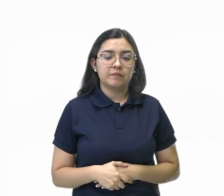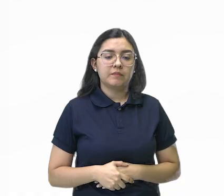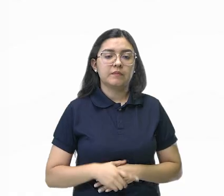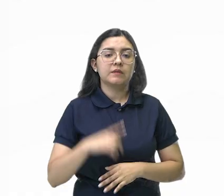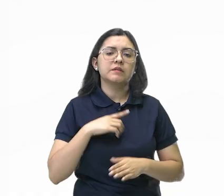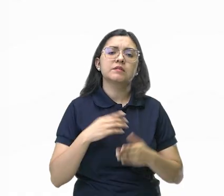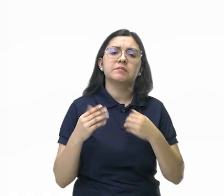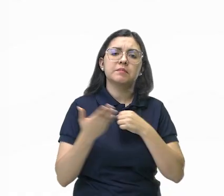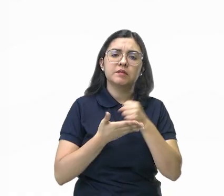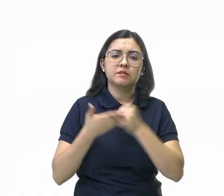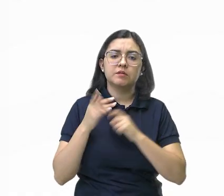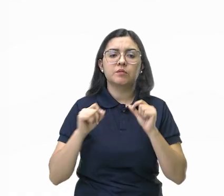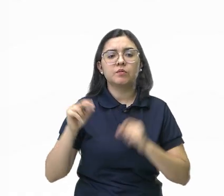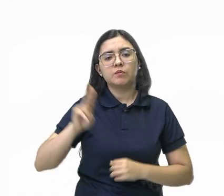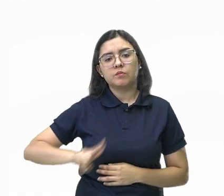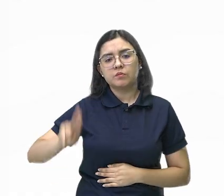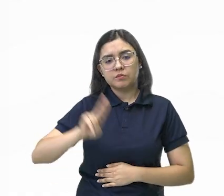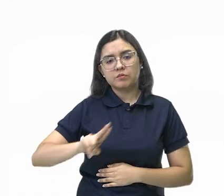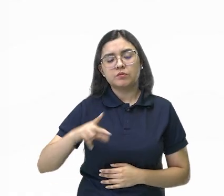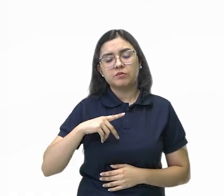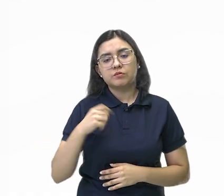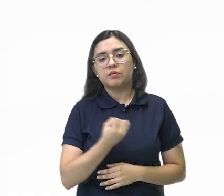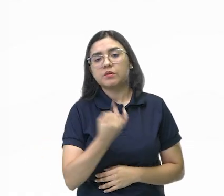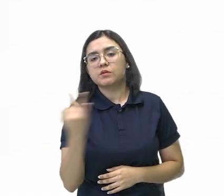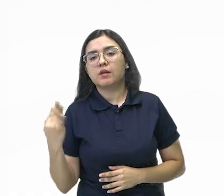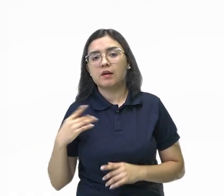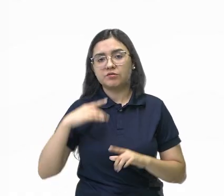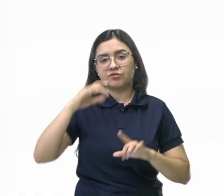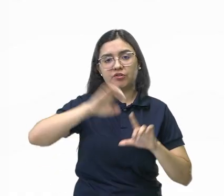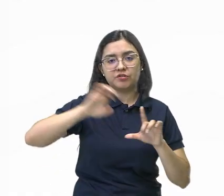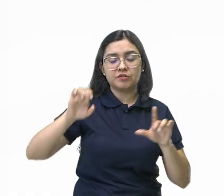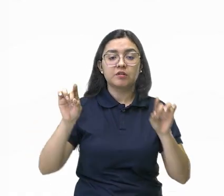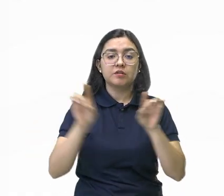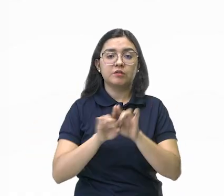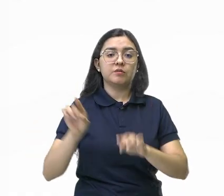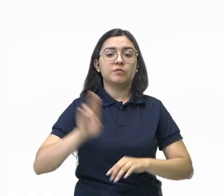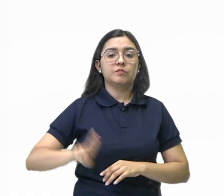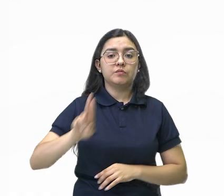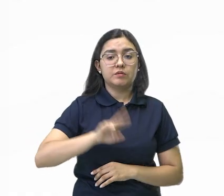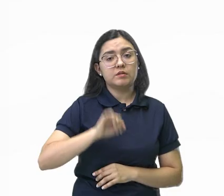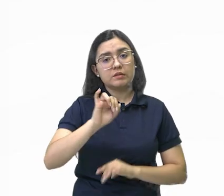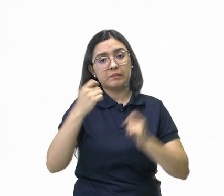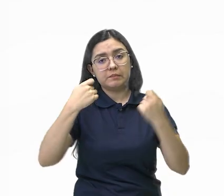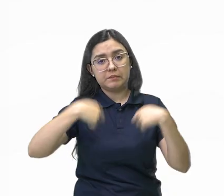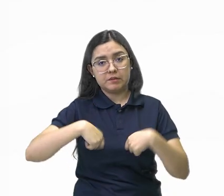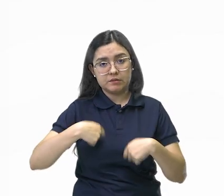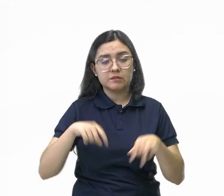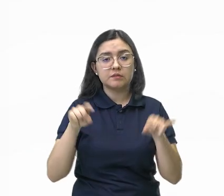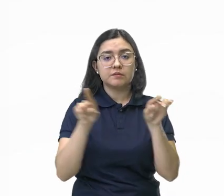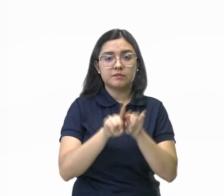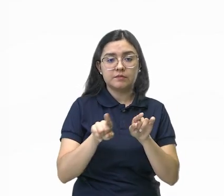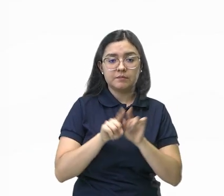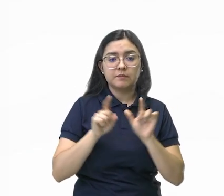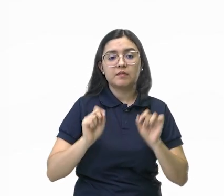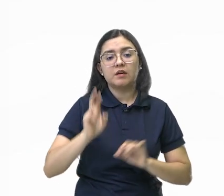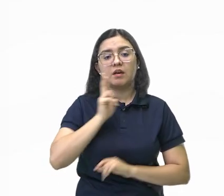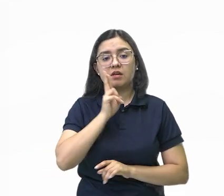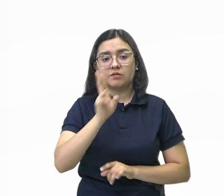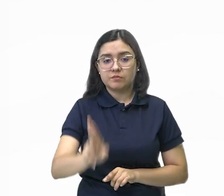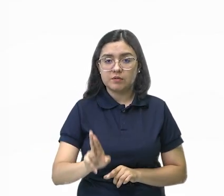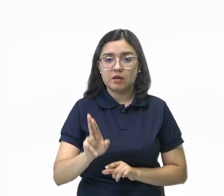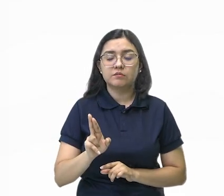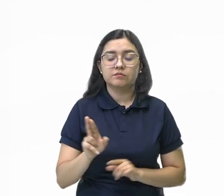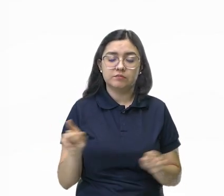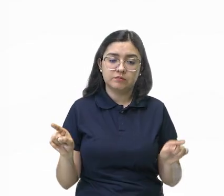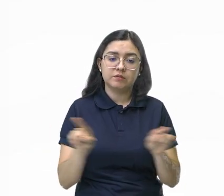baseia em uso de números e estatísticas. Você usa quando é preciso resultados